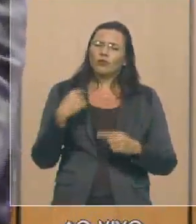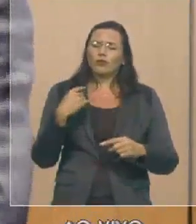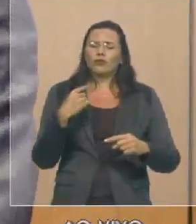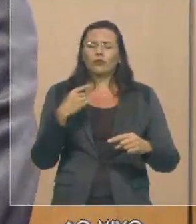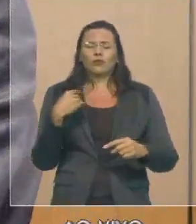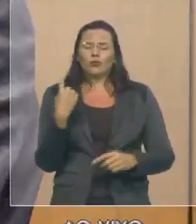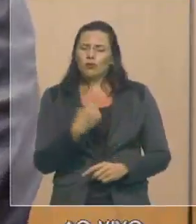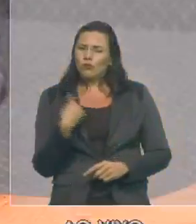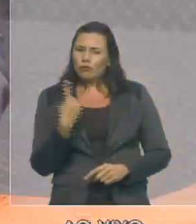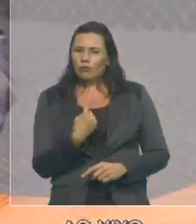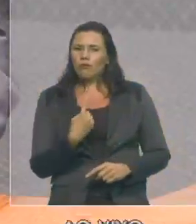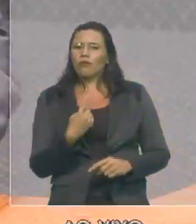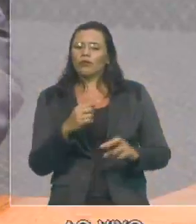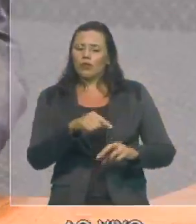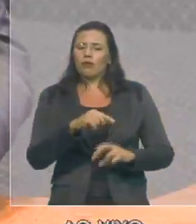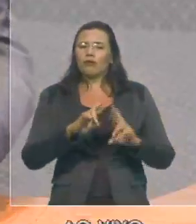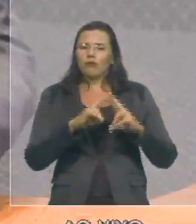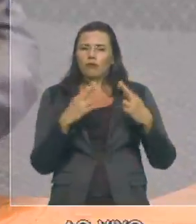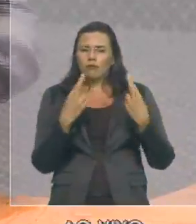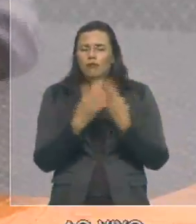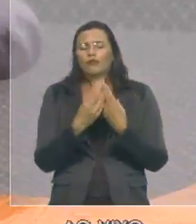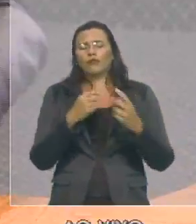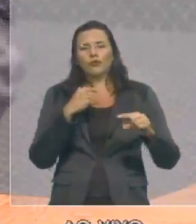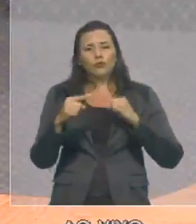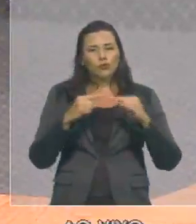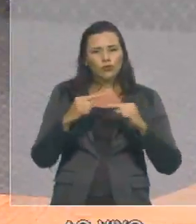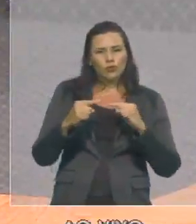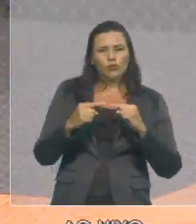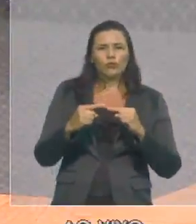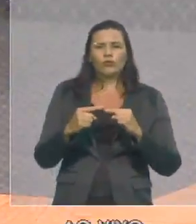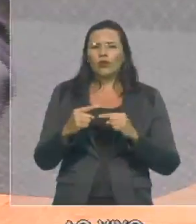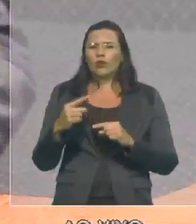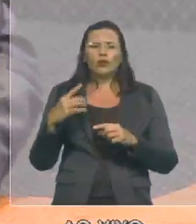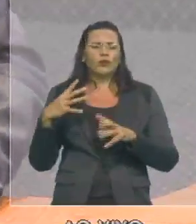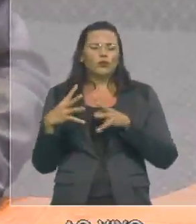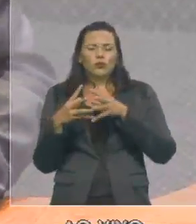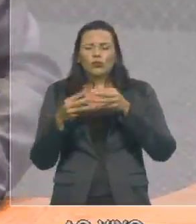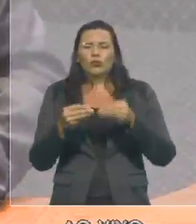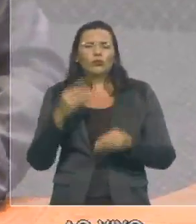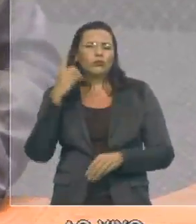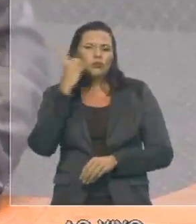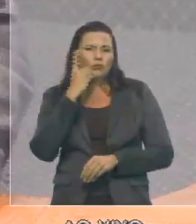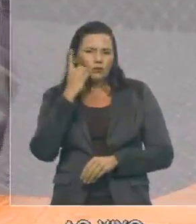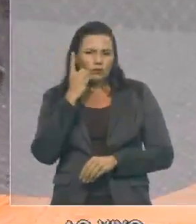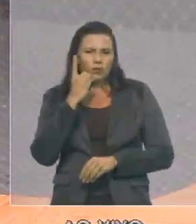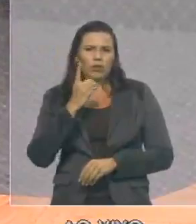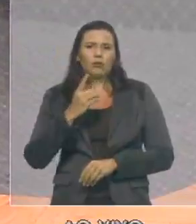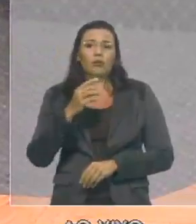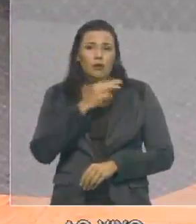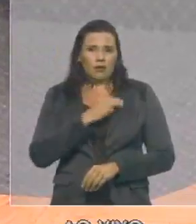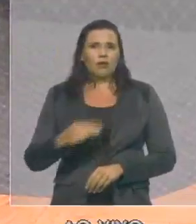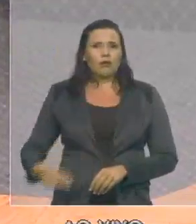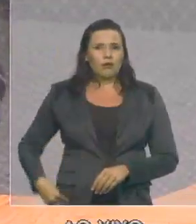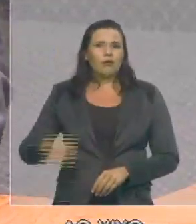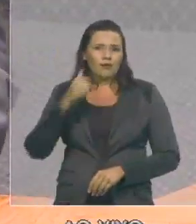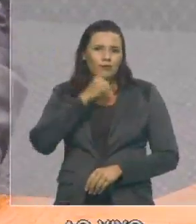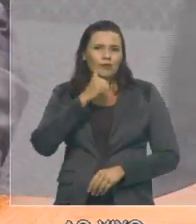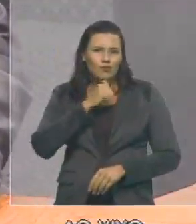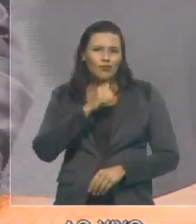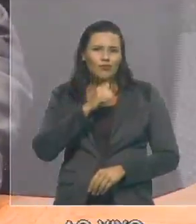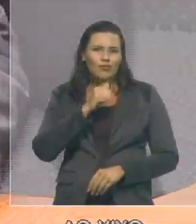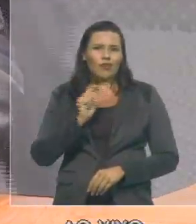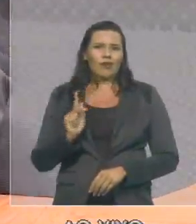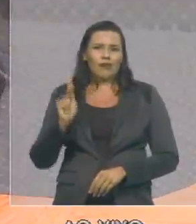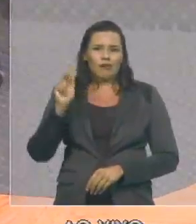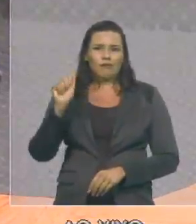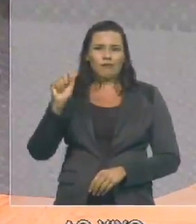própria reunião que nós tivemos com todos os deputados, a ministra fez uma excelente palestra, falando inclusive da logística, do